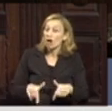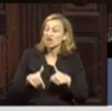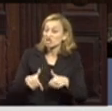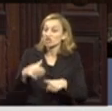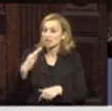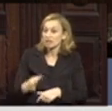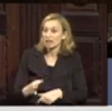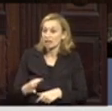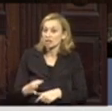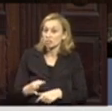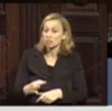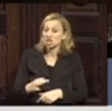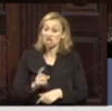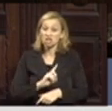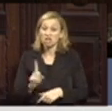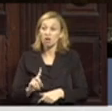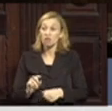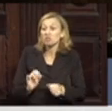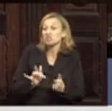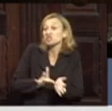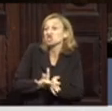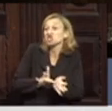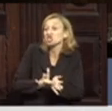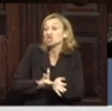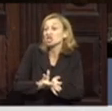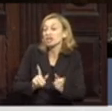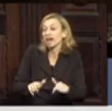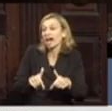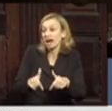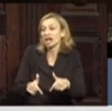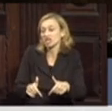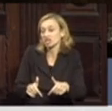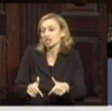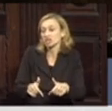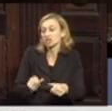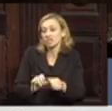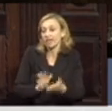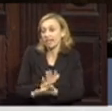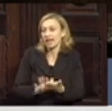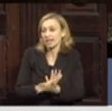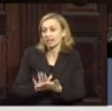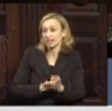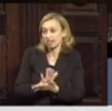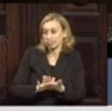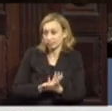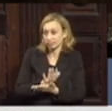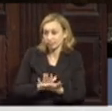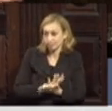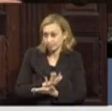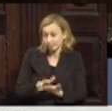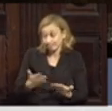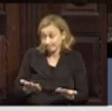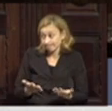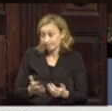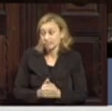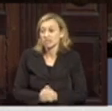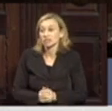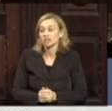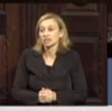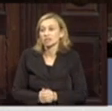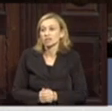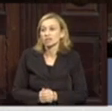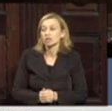uma maneira: com efetividade da Polícia Judiciária, porque sem Polícia Judiciária não há como